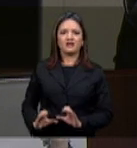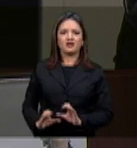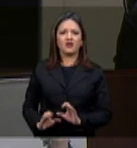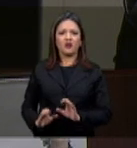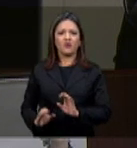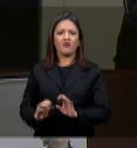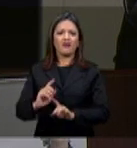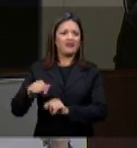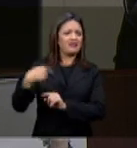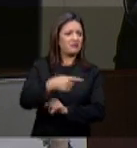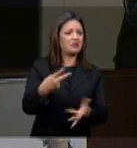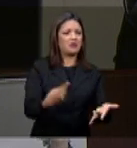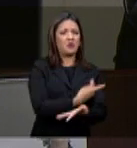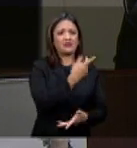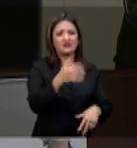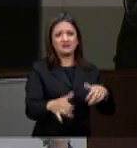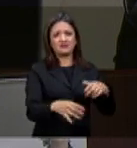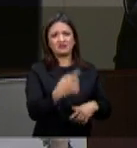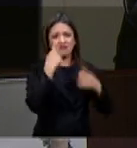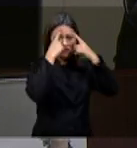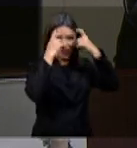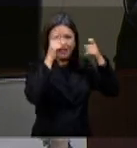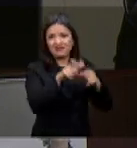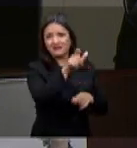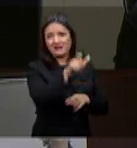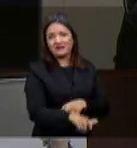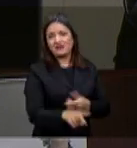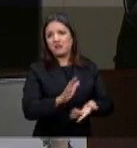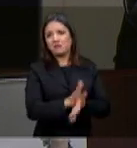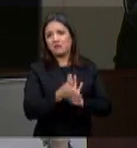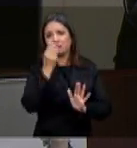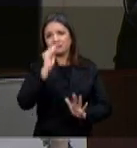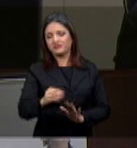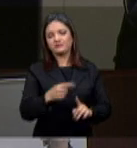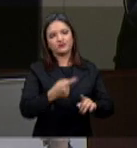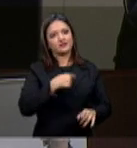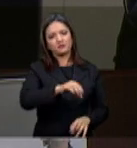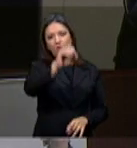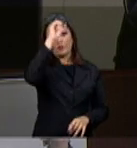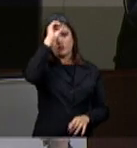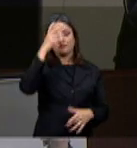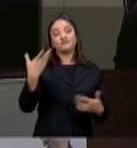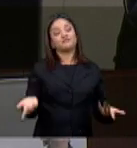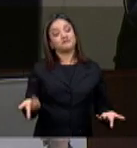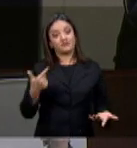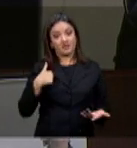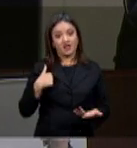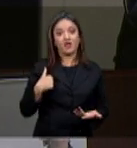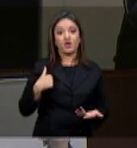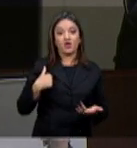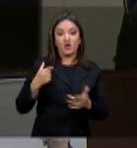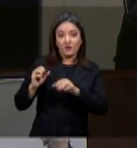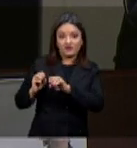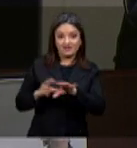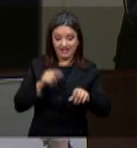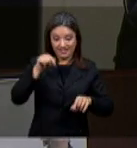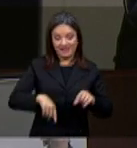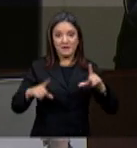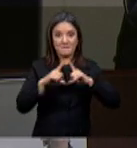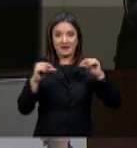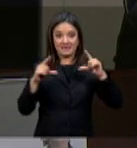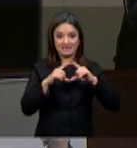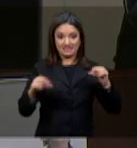por total ignorância do que está desprezando. Fui criada nessa cidade. Nos mudamos para Brasília em